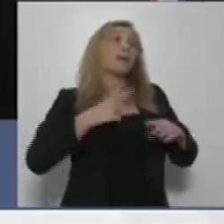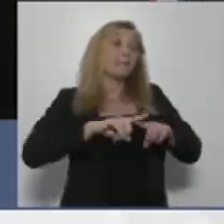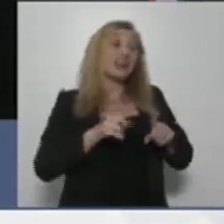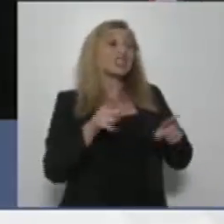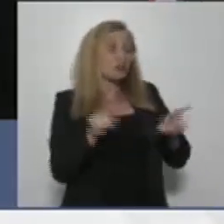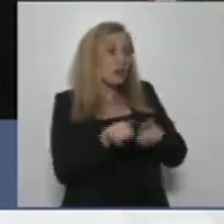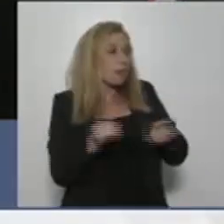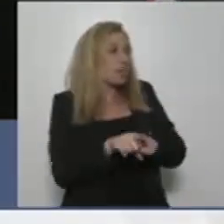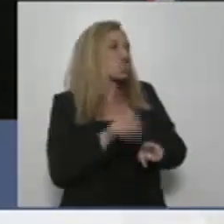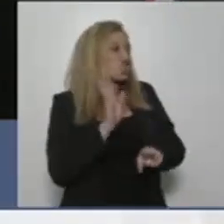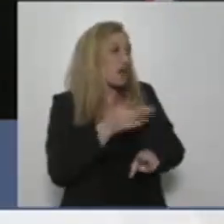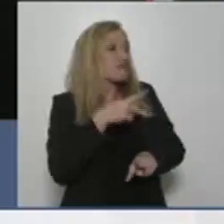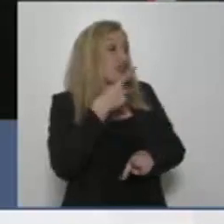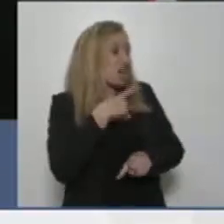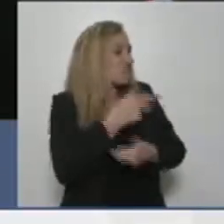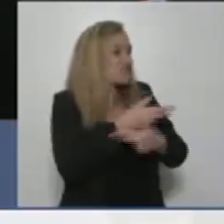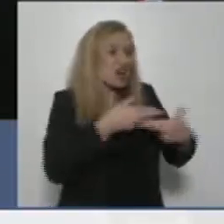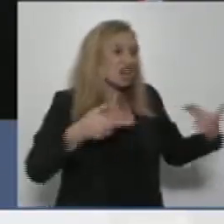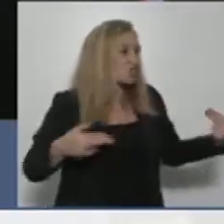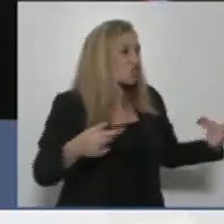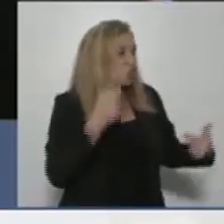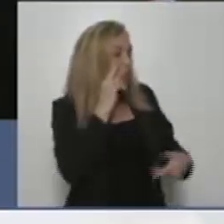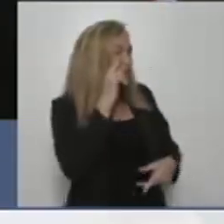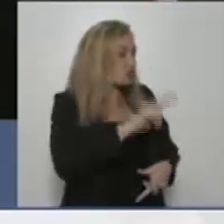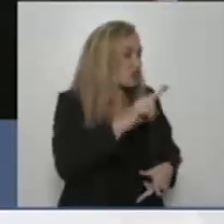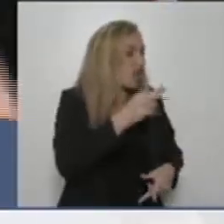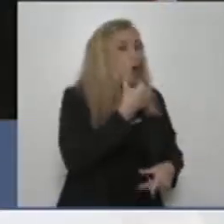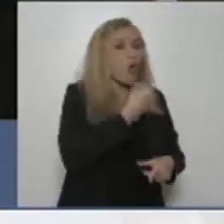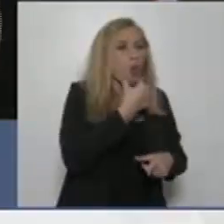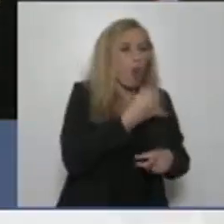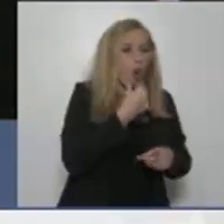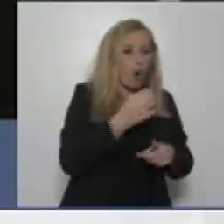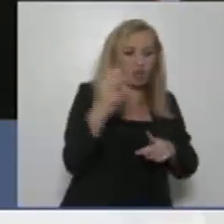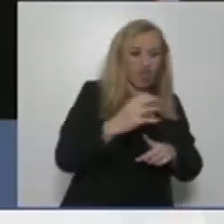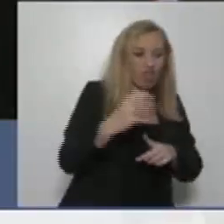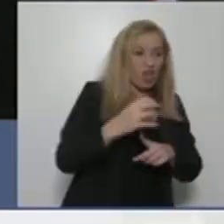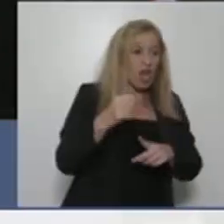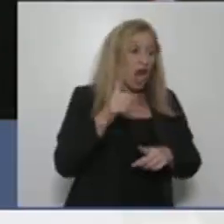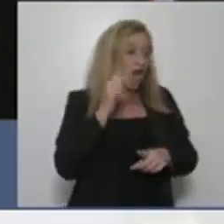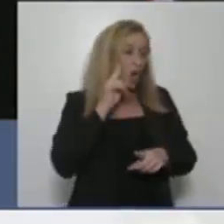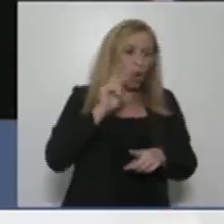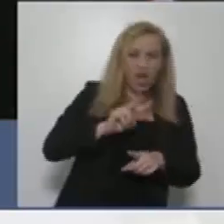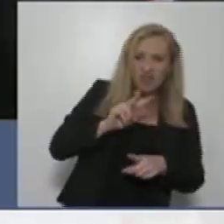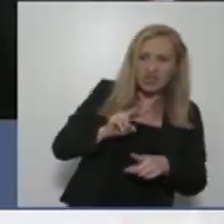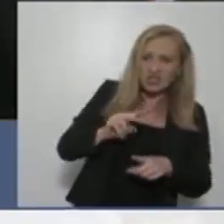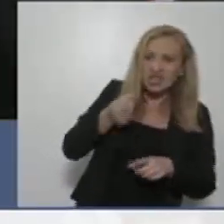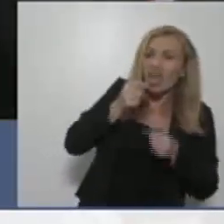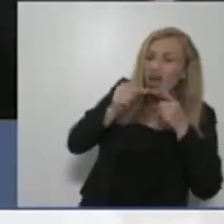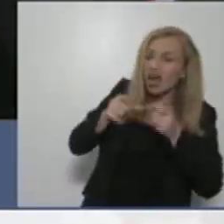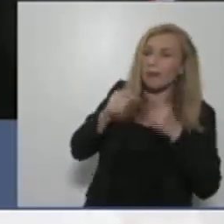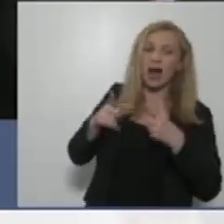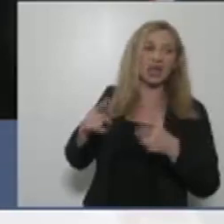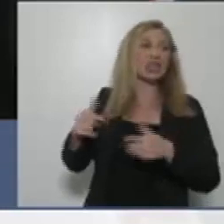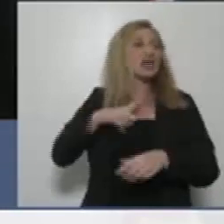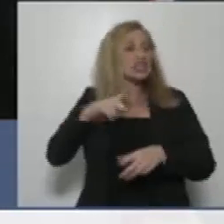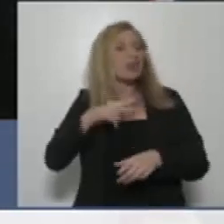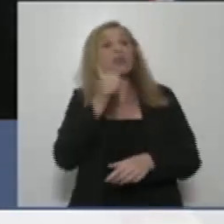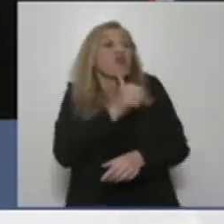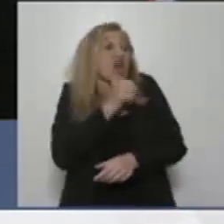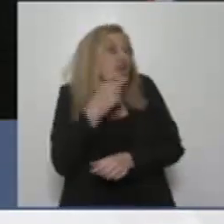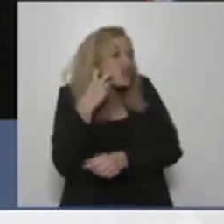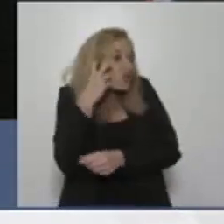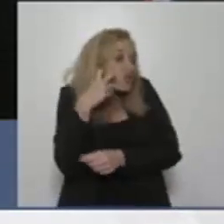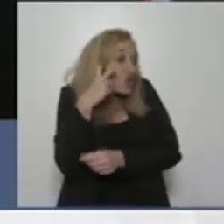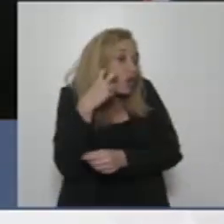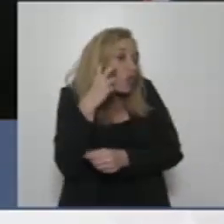coagidas. Muitas não fazem como nós, que é abrir a boca, gritar, pedir ajuda. Outras se intimidam. Mas